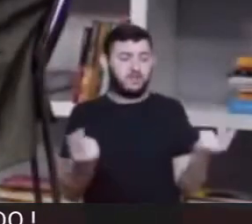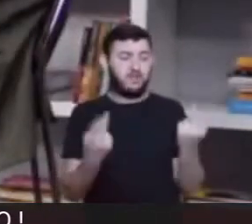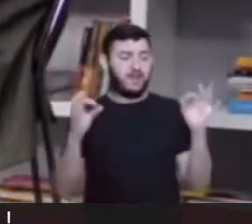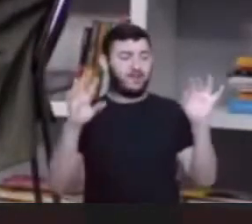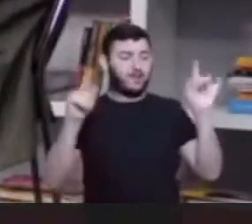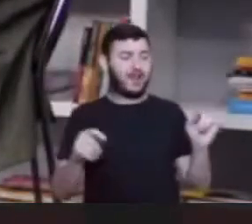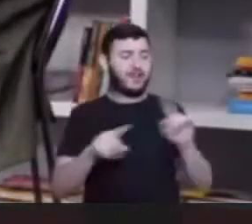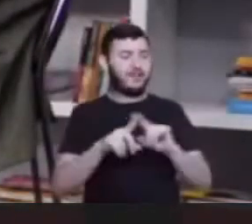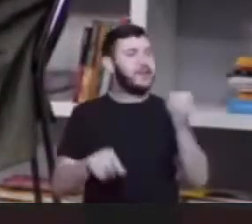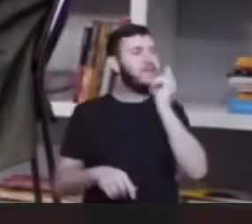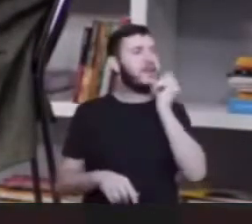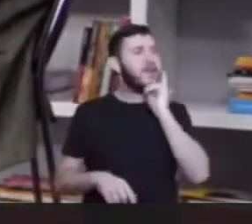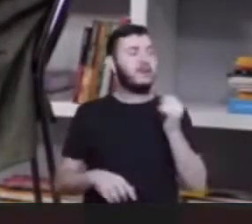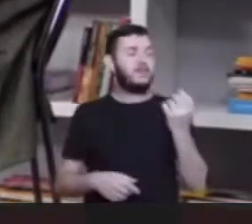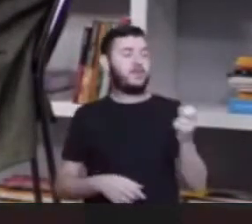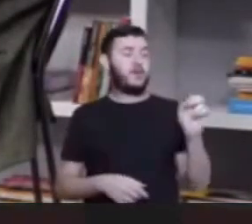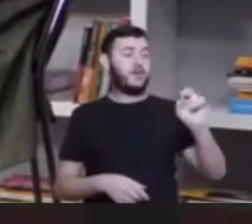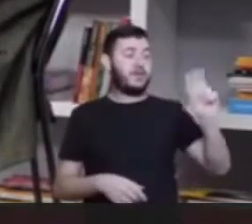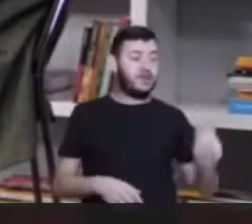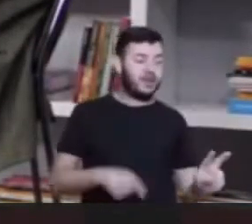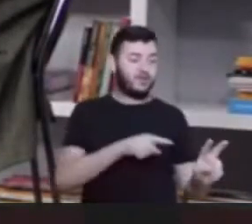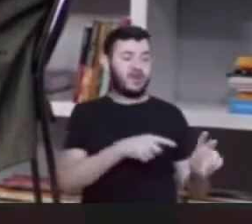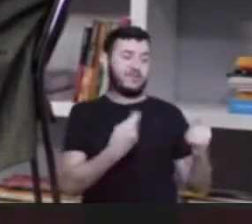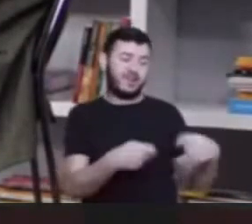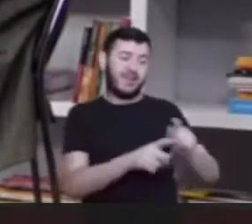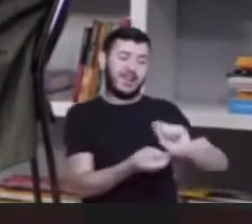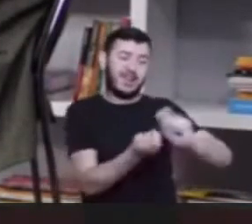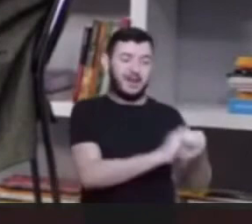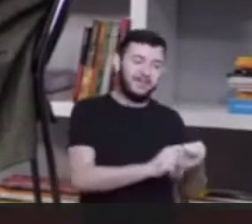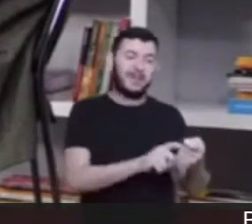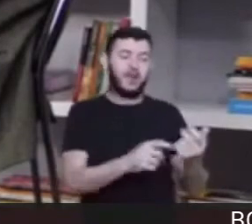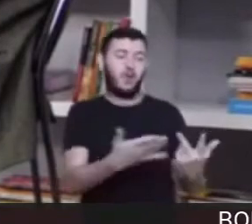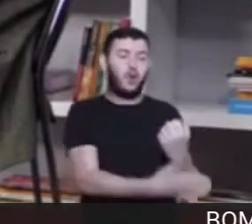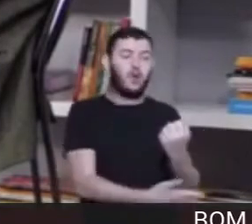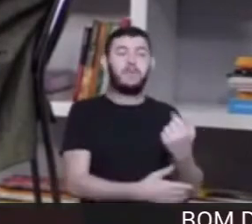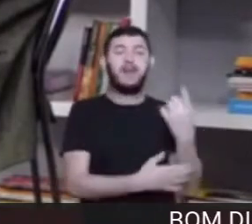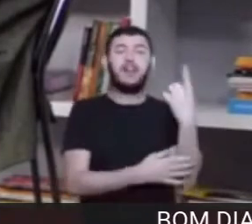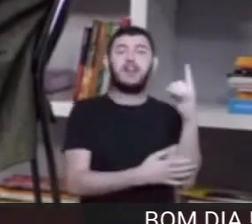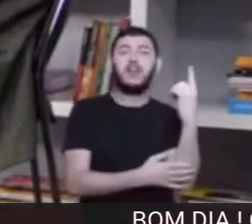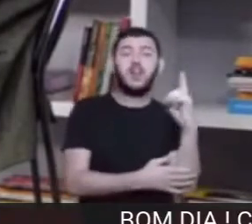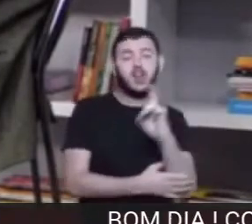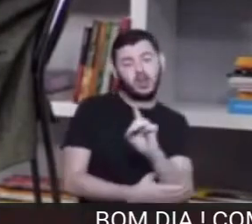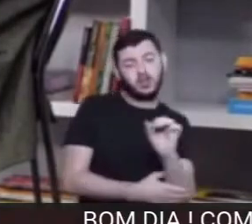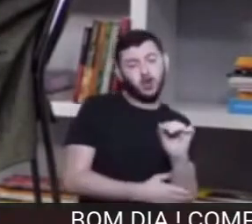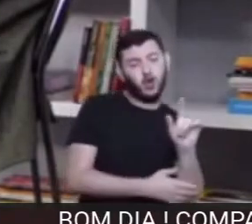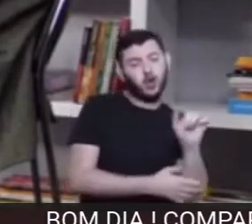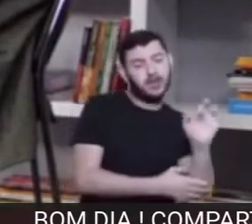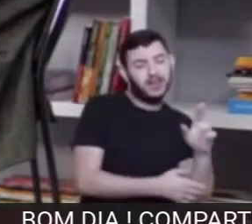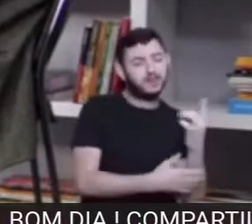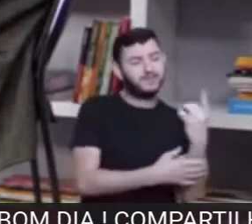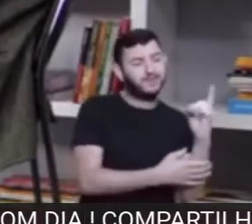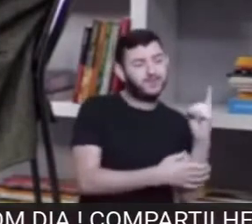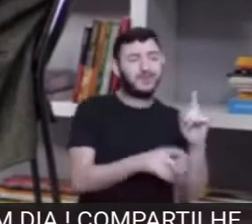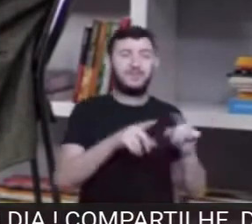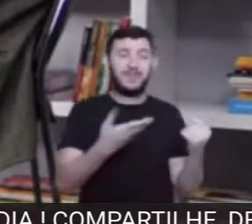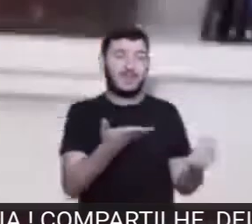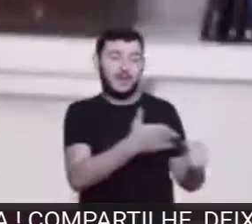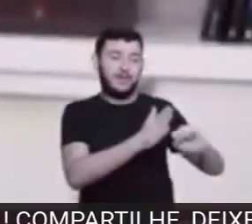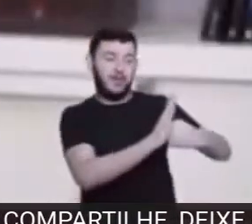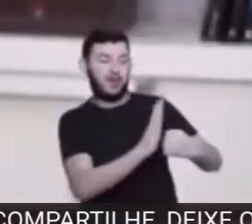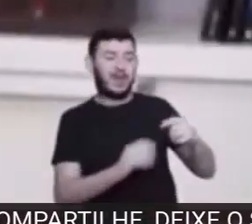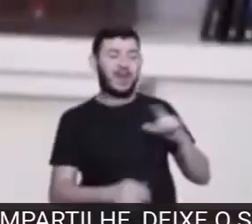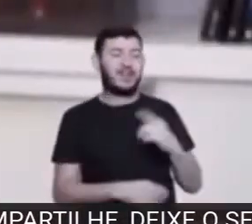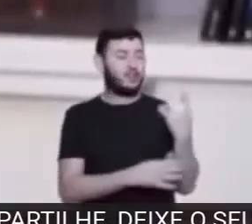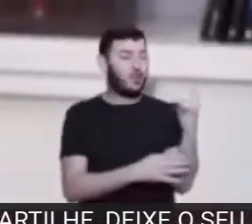ser, sabe, o dólar. Ele tem que comprar dólar. Como ele está bloqueado, ele tem pouco dólar. Eles tentaram resgatar 30